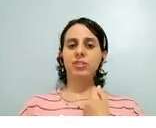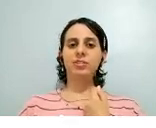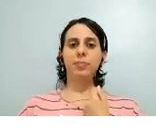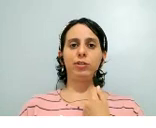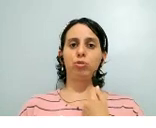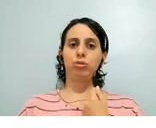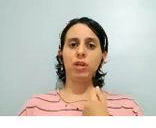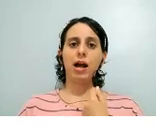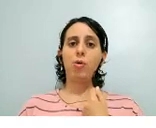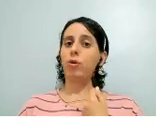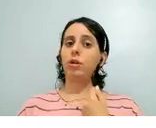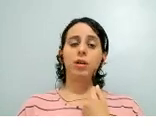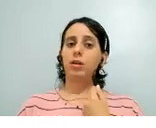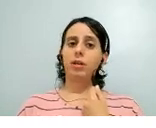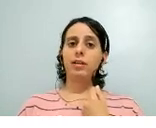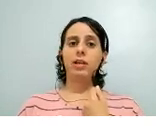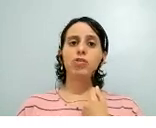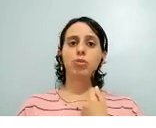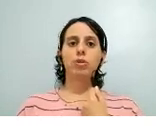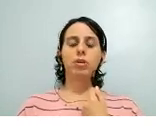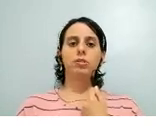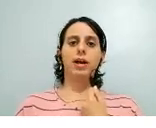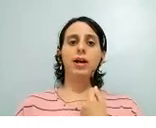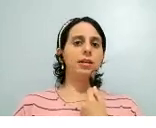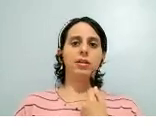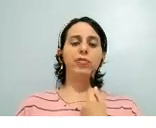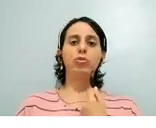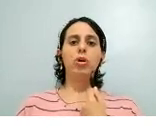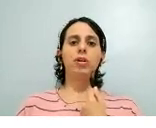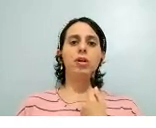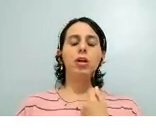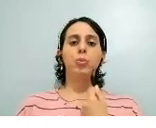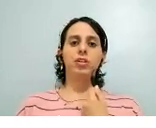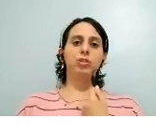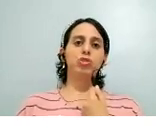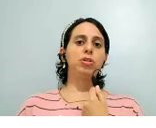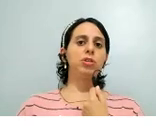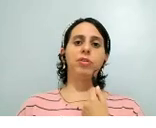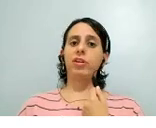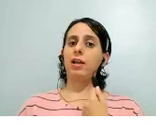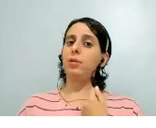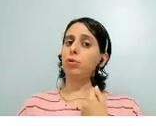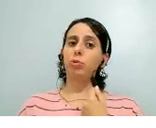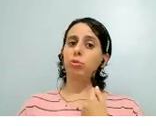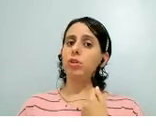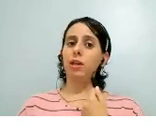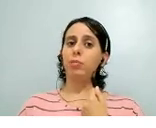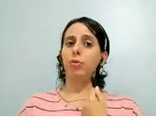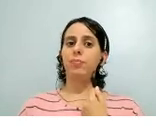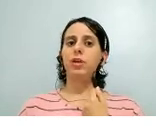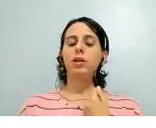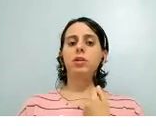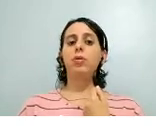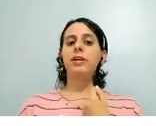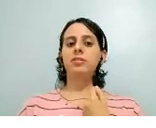esse distanciamento social, ele não ajuda, tá? Ele não funciona, porque as gotículas vão ficar ali por muito